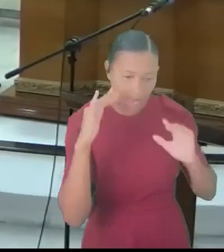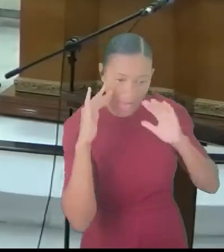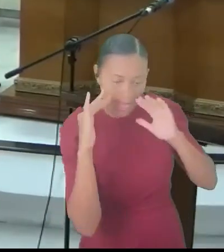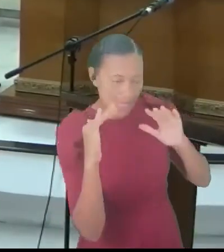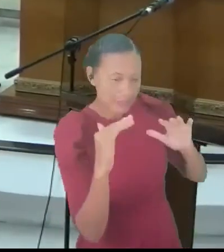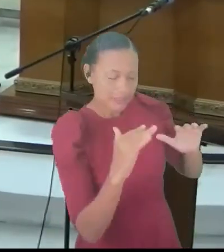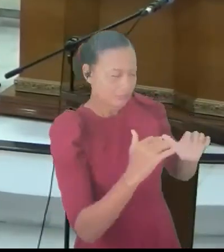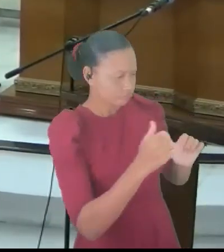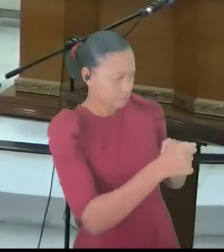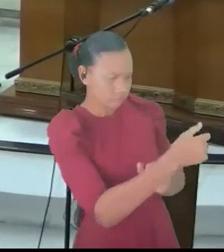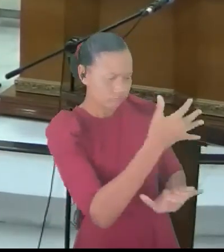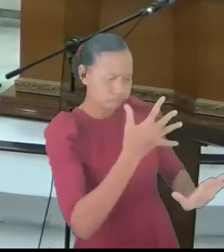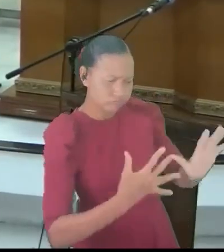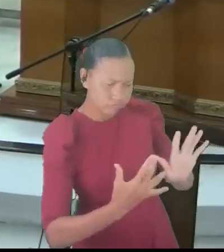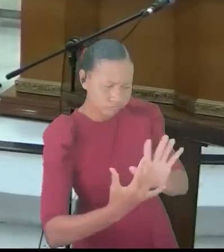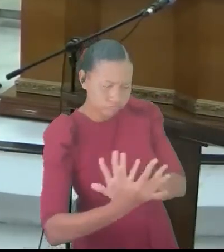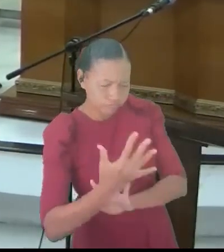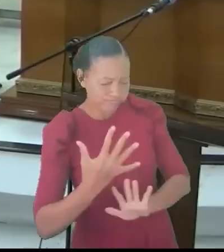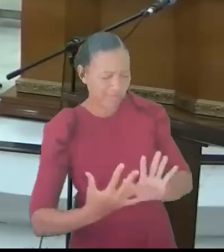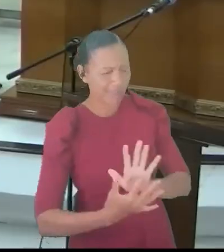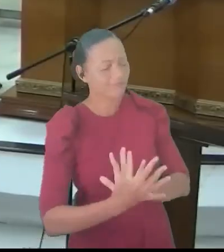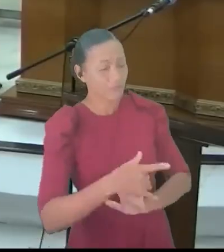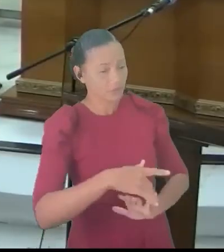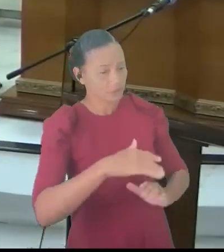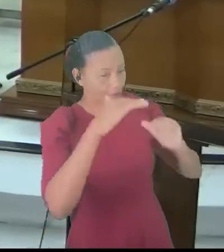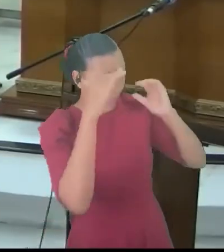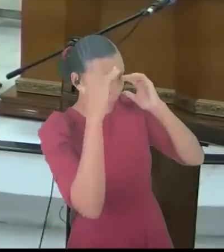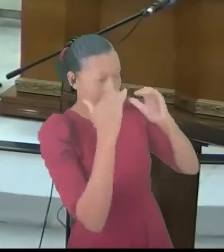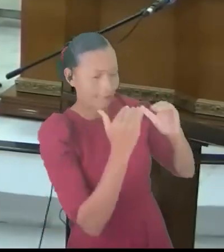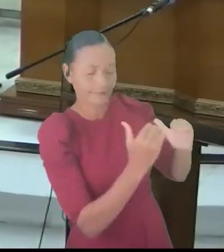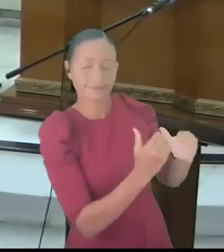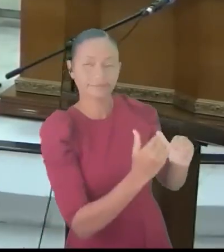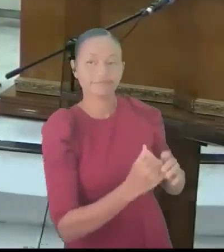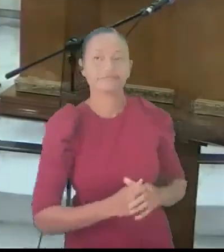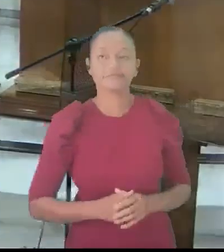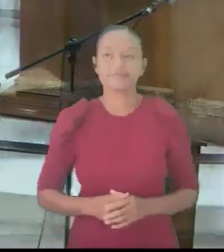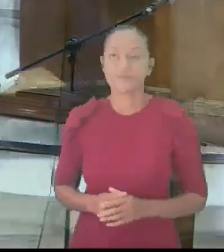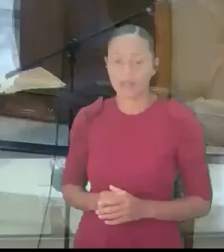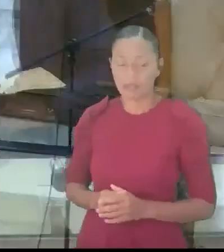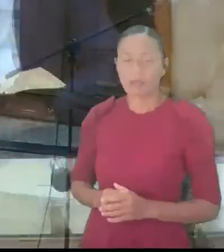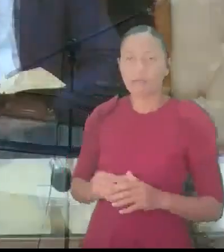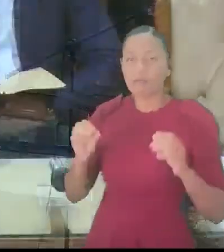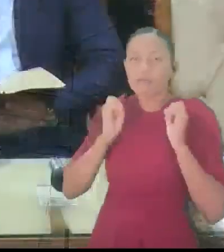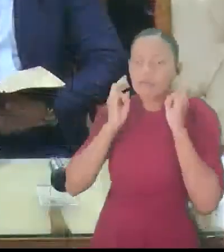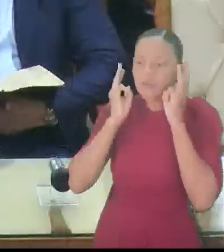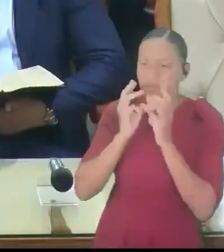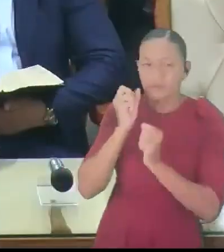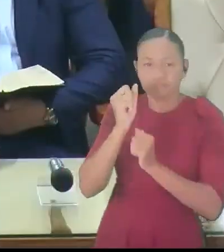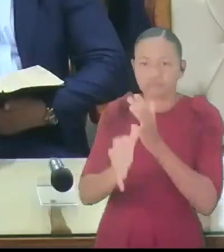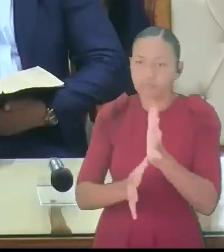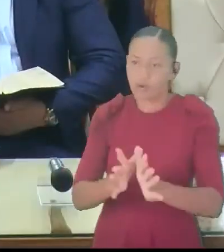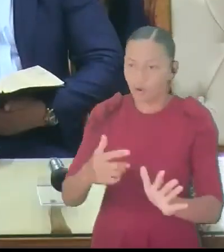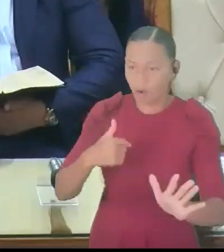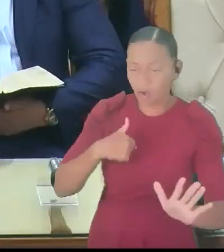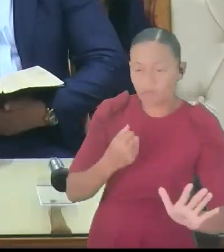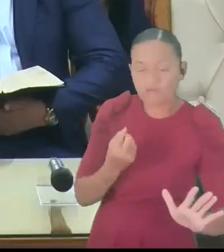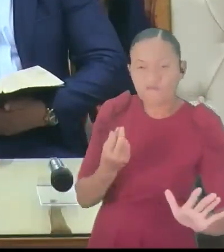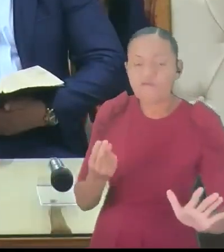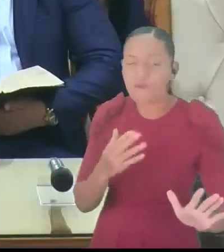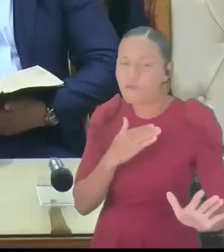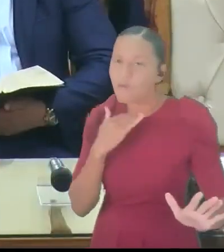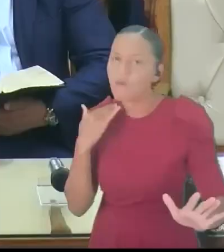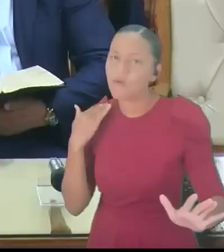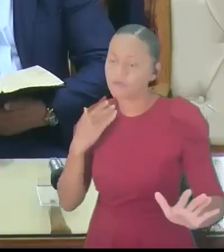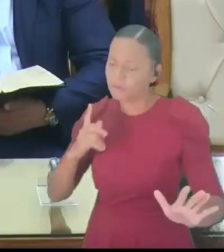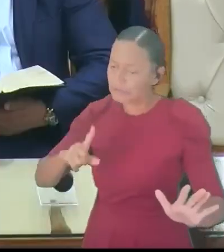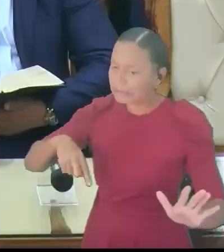em tudo quanto vos disser. Olha aí, Moisés disse: olha, eu vou morrer. Mas muito